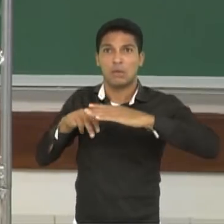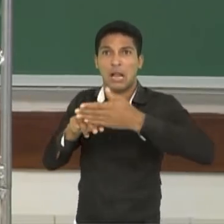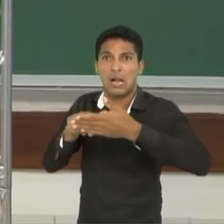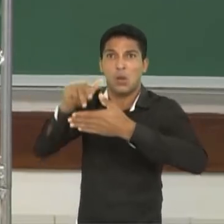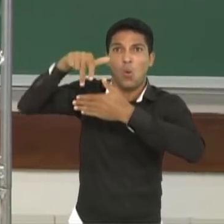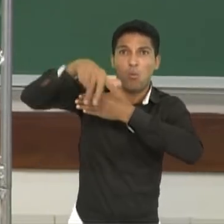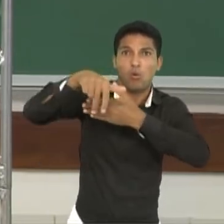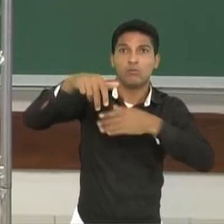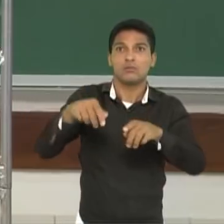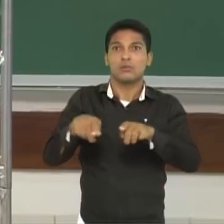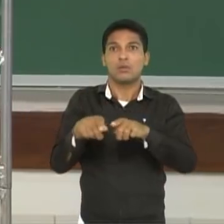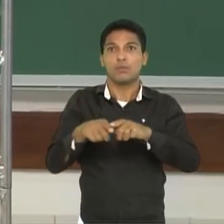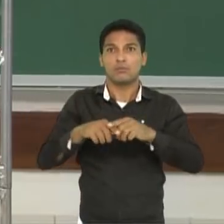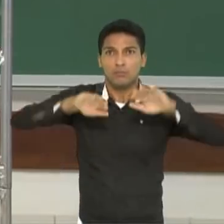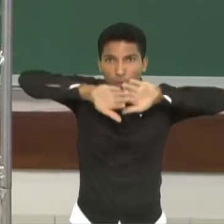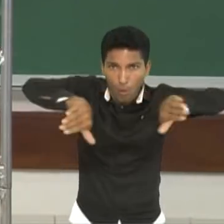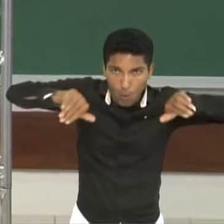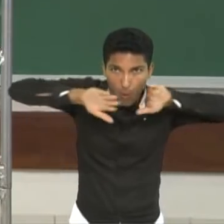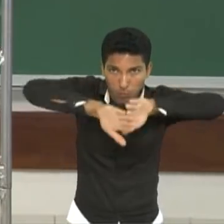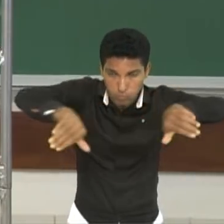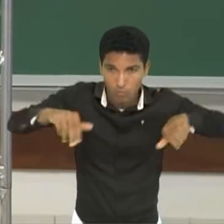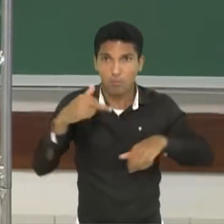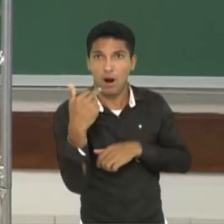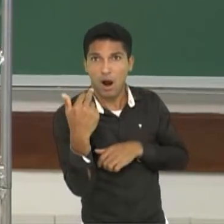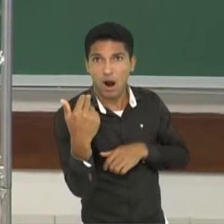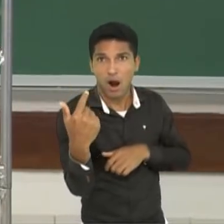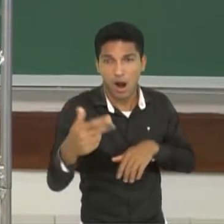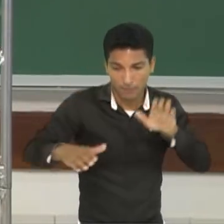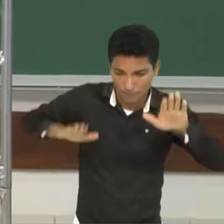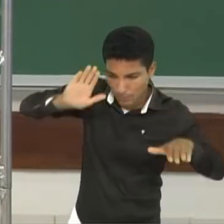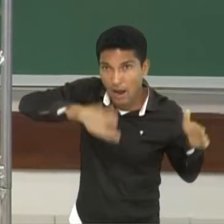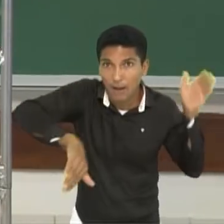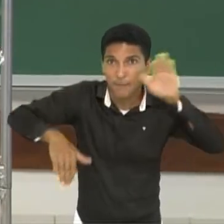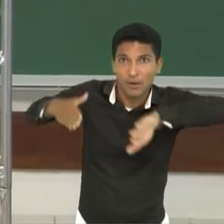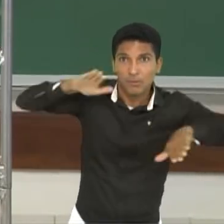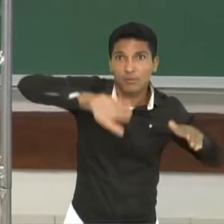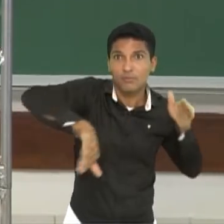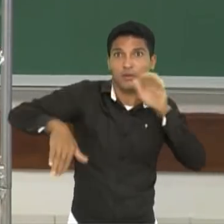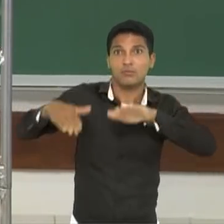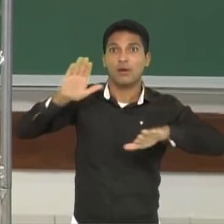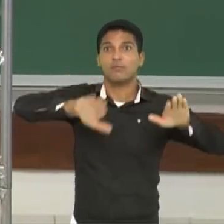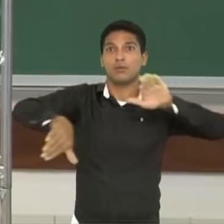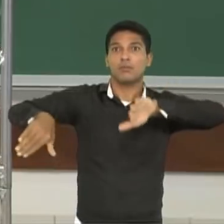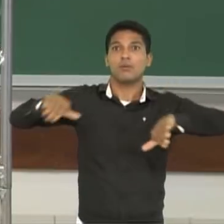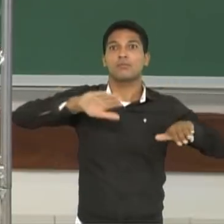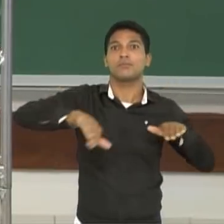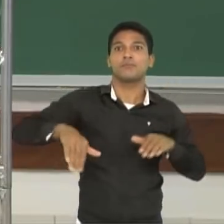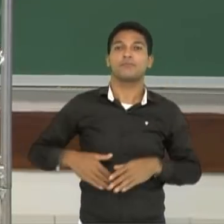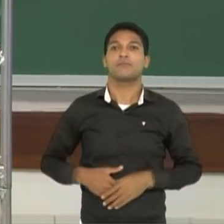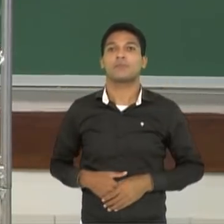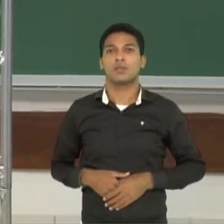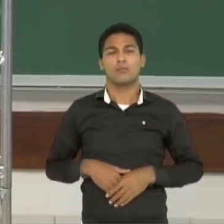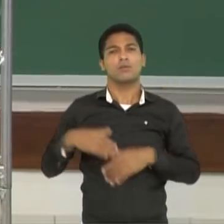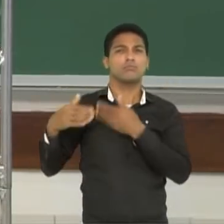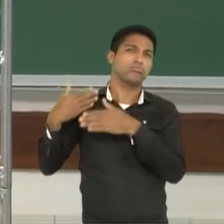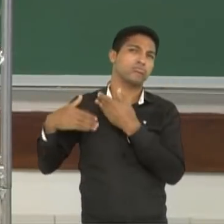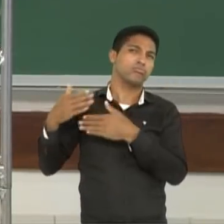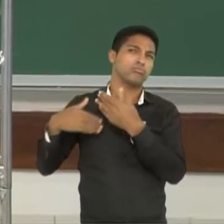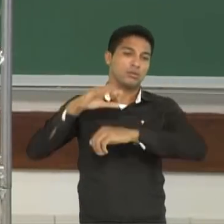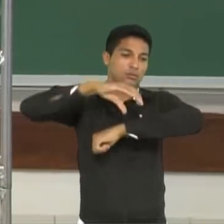Ao longo do tempo e com o desenvolvimento do homem e das novas tecnologias, essas habilidades elas não foram mais